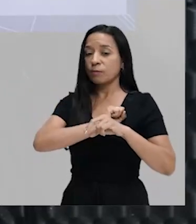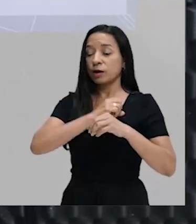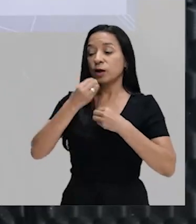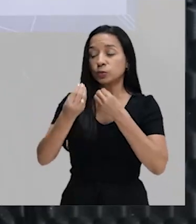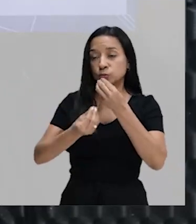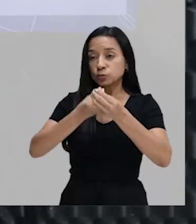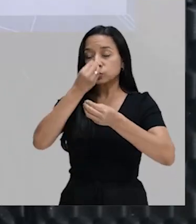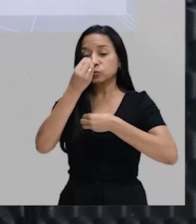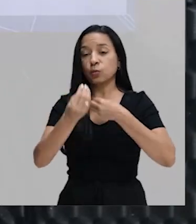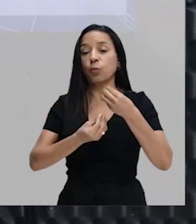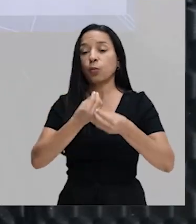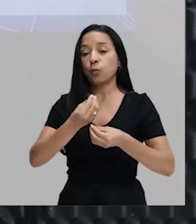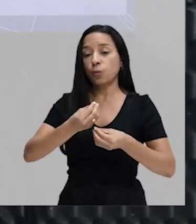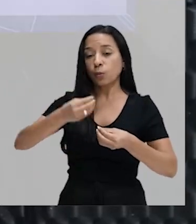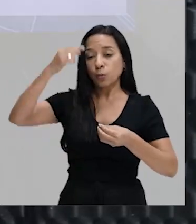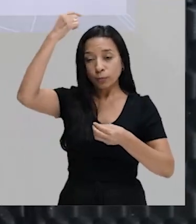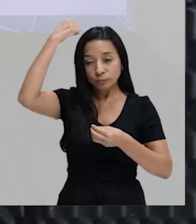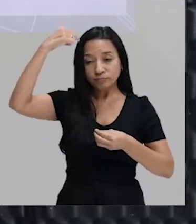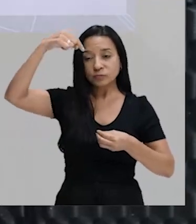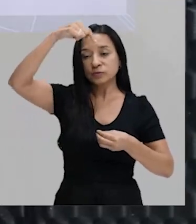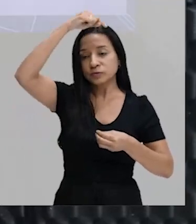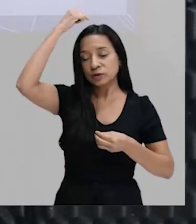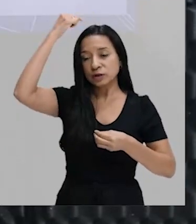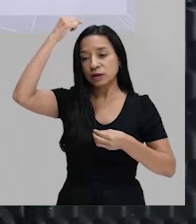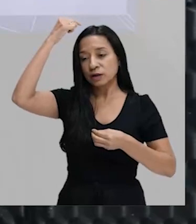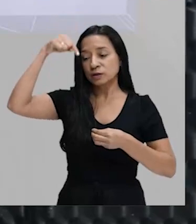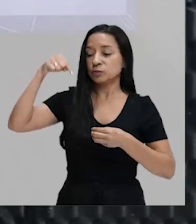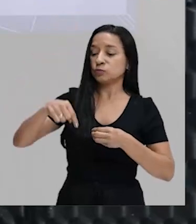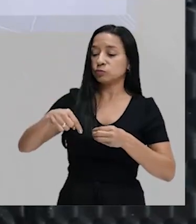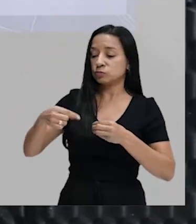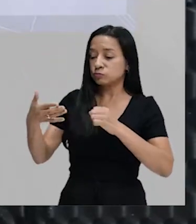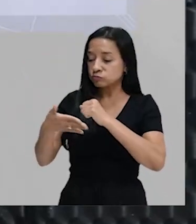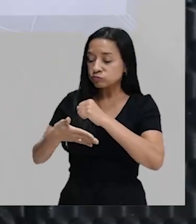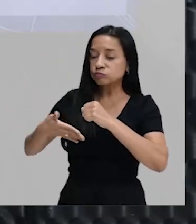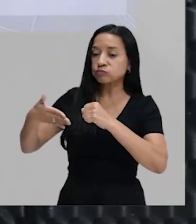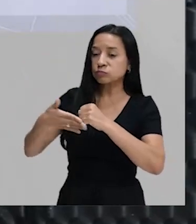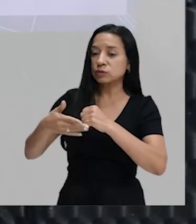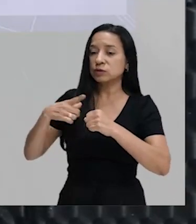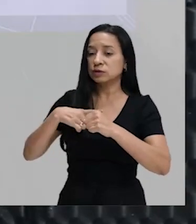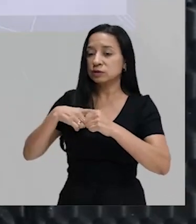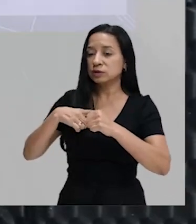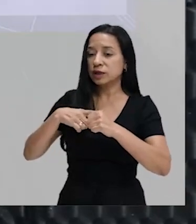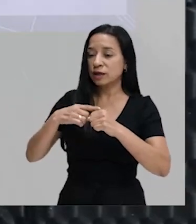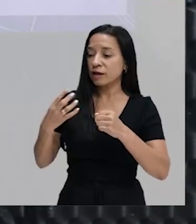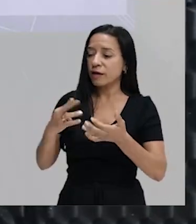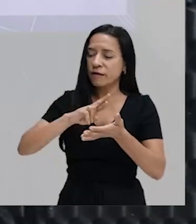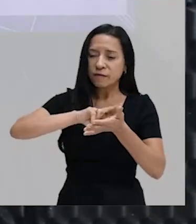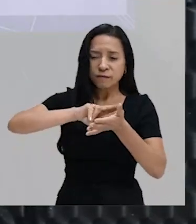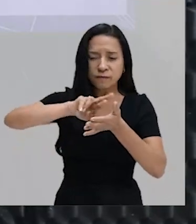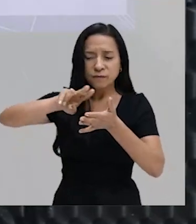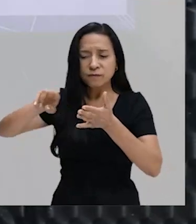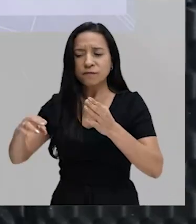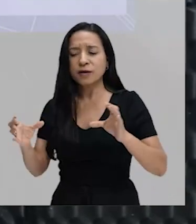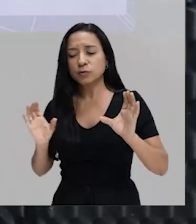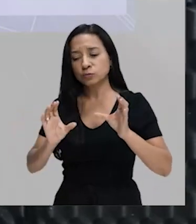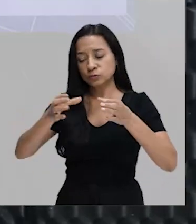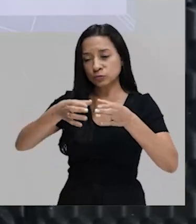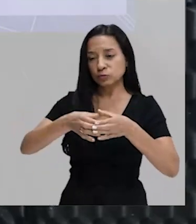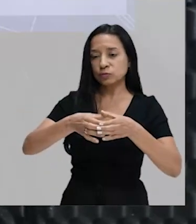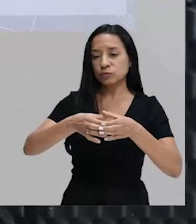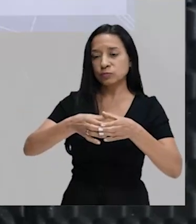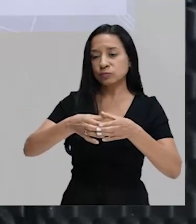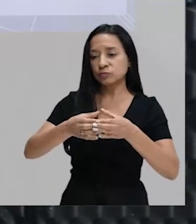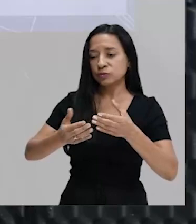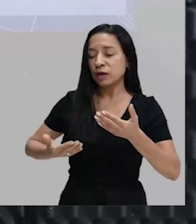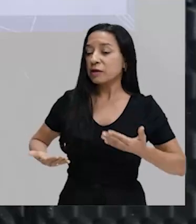uma divindade. Sobre a sua autoridade estavam centenas de tribos que deviam lhe servir através do